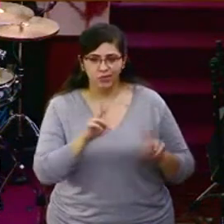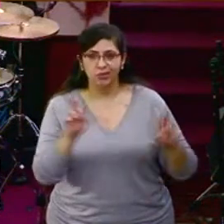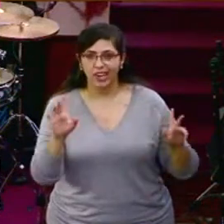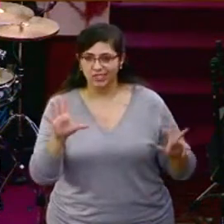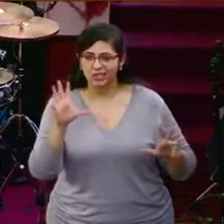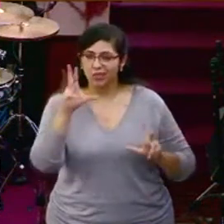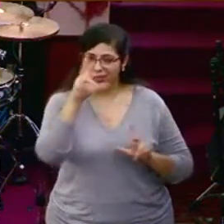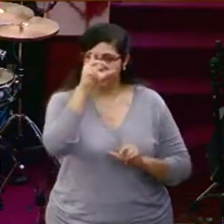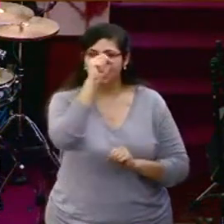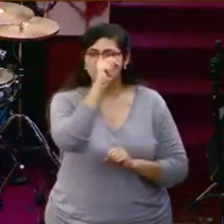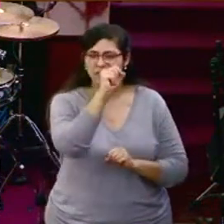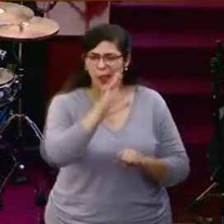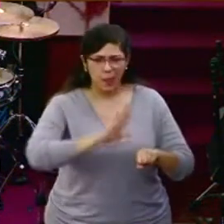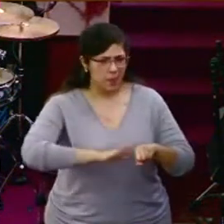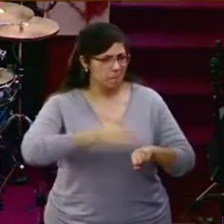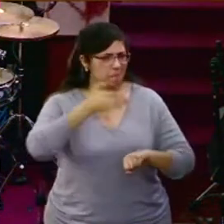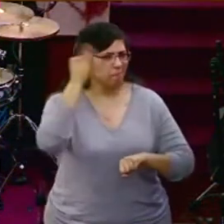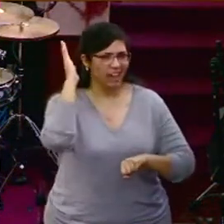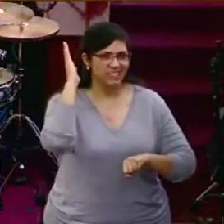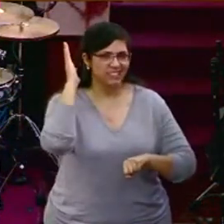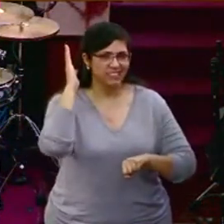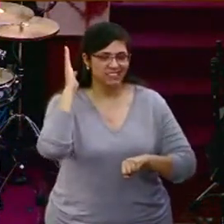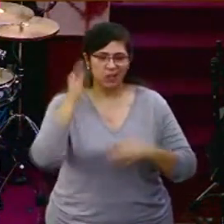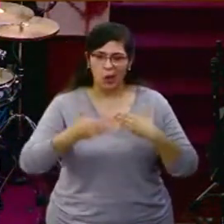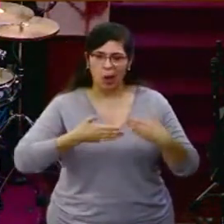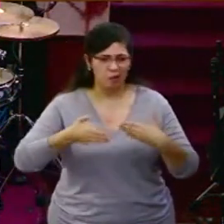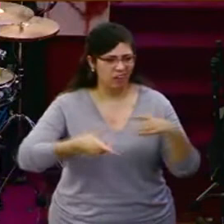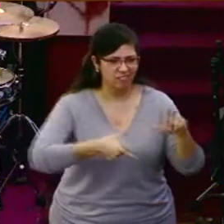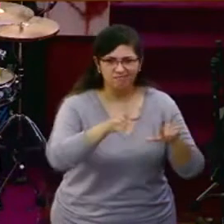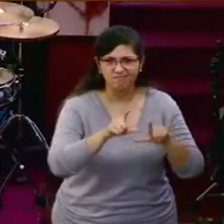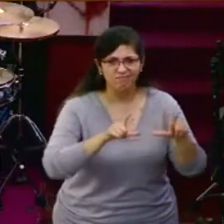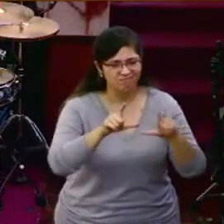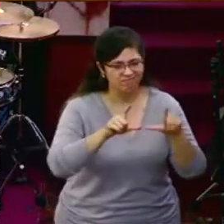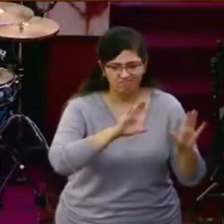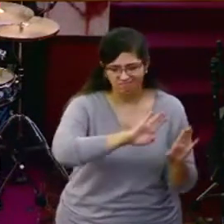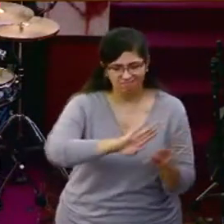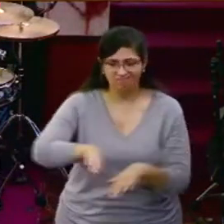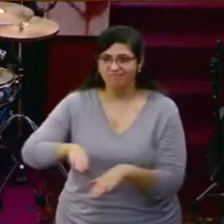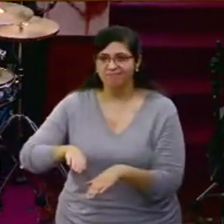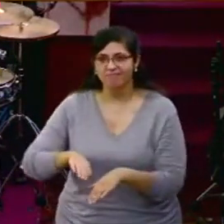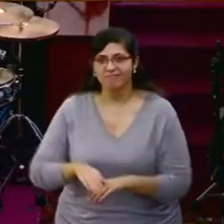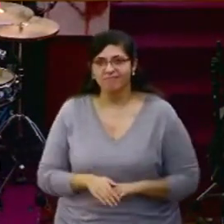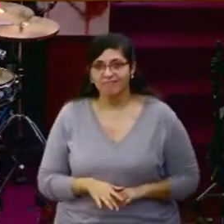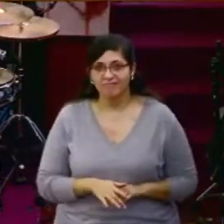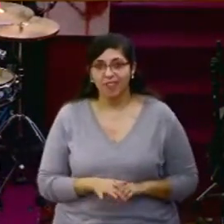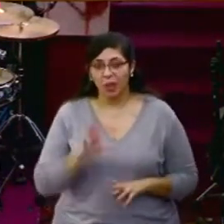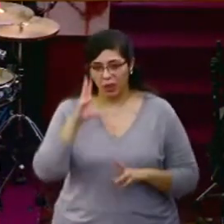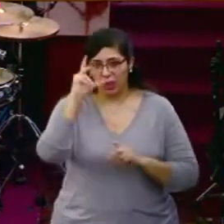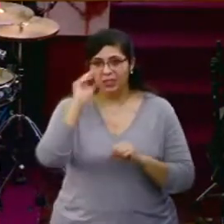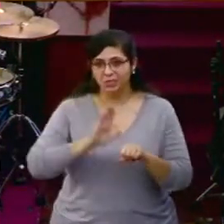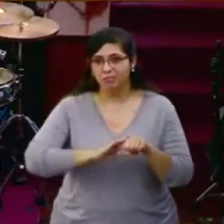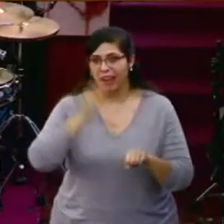que este aprendizado é muito mais importante do que todo e qualquer obra de ficção que nós tenhamos acompanhado sobre